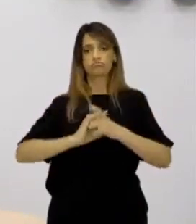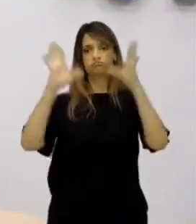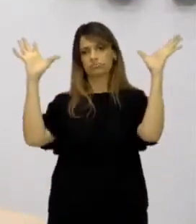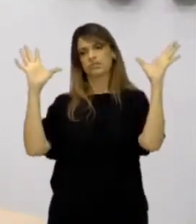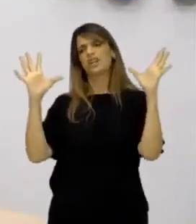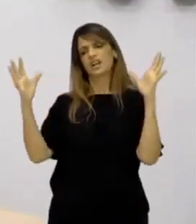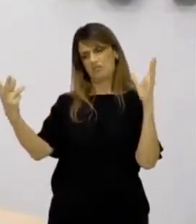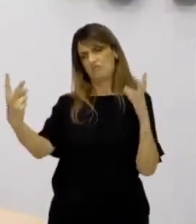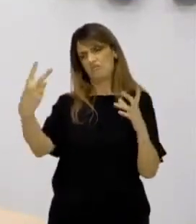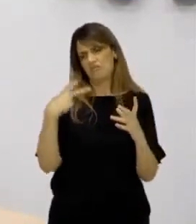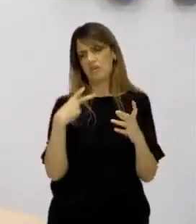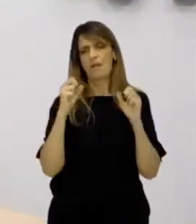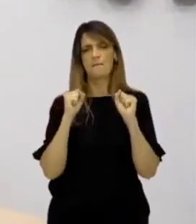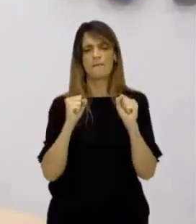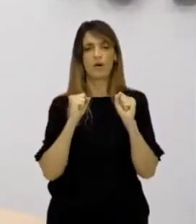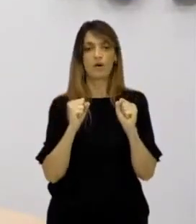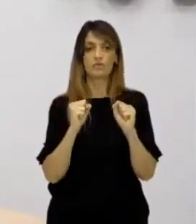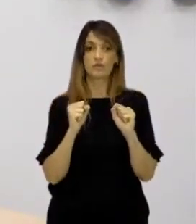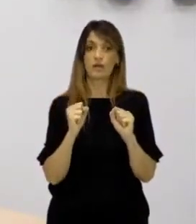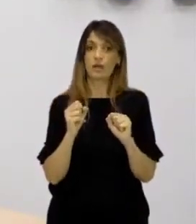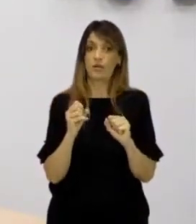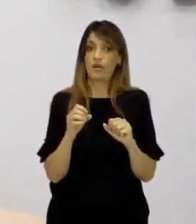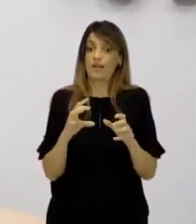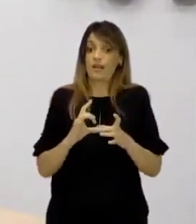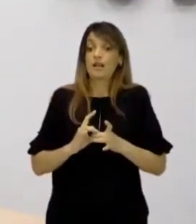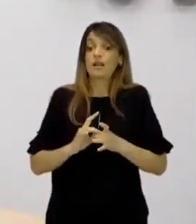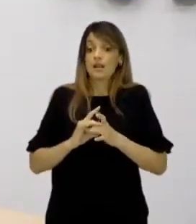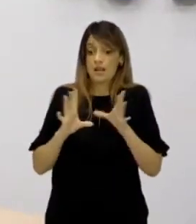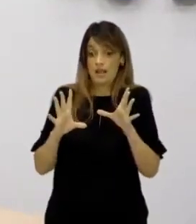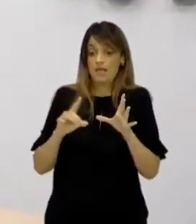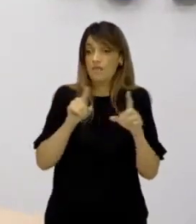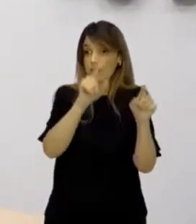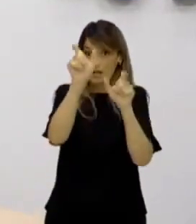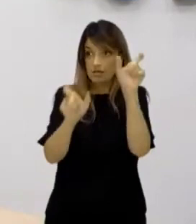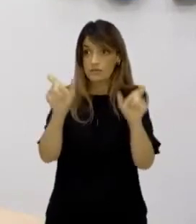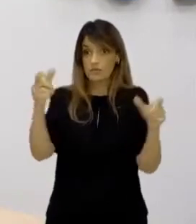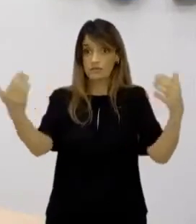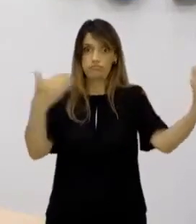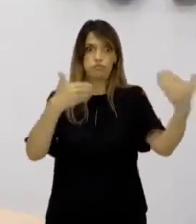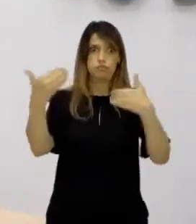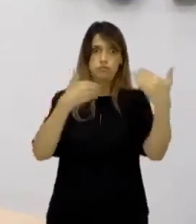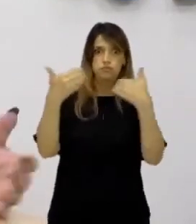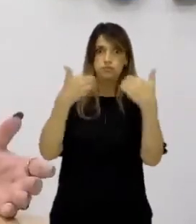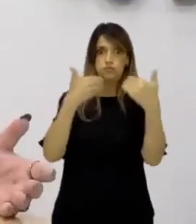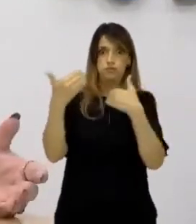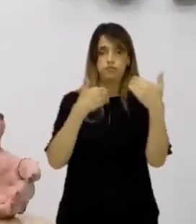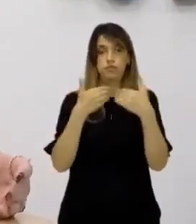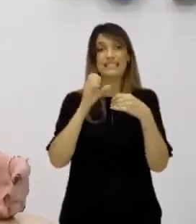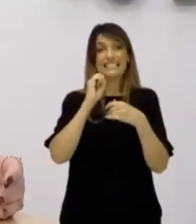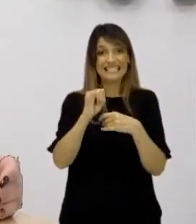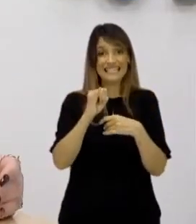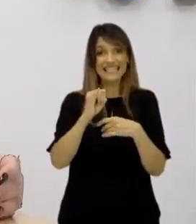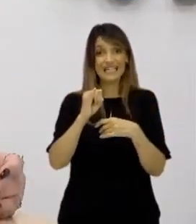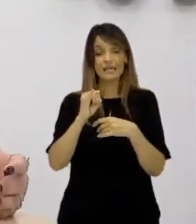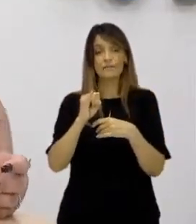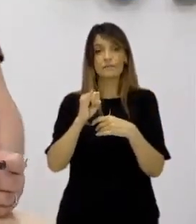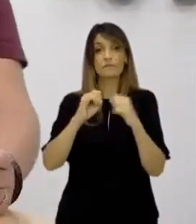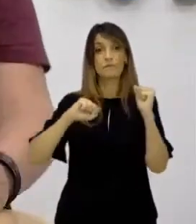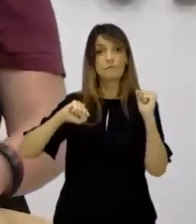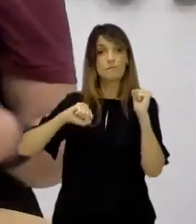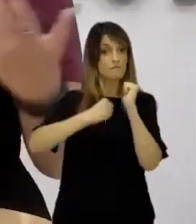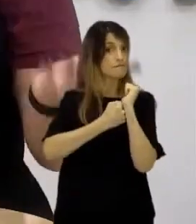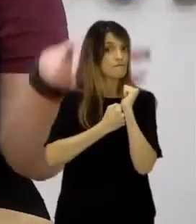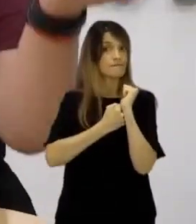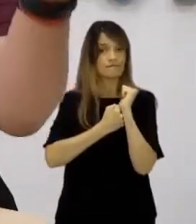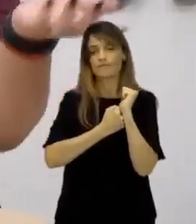Mas, a ideia é que, a não ser que você dê autorização para que as pessoas usem os seus dados, ninguém pode ter acesso a esses dados, né?